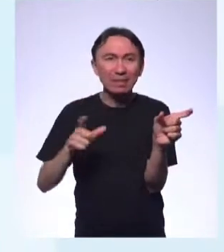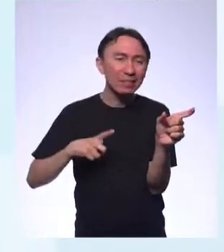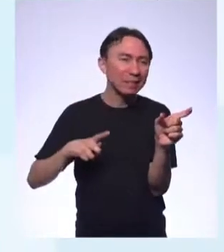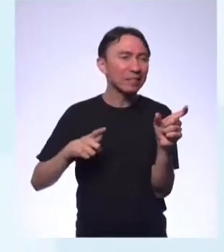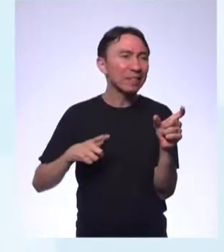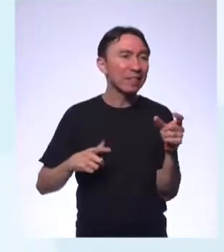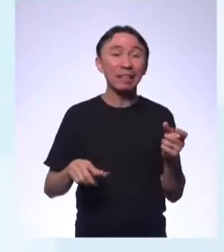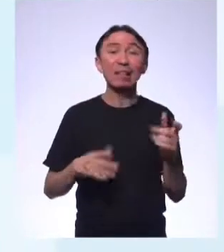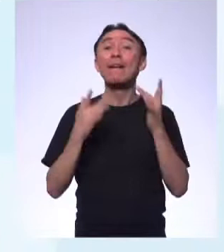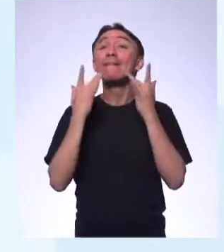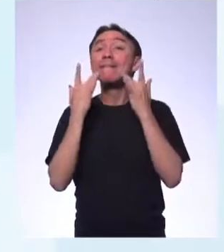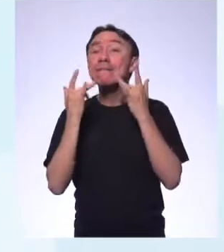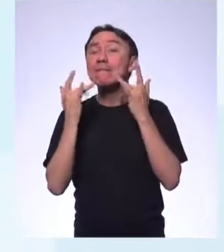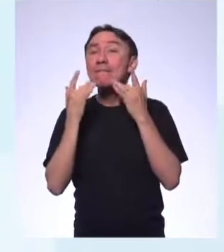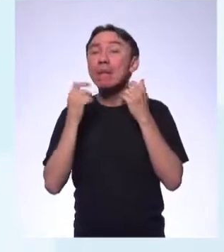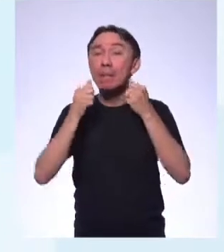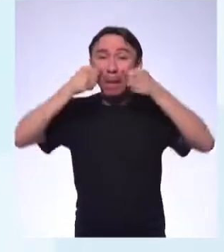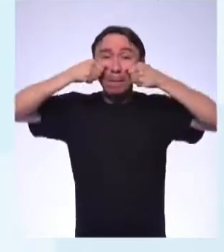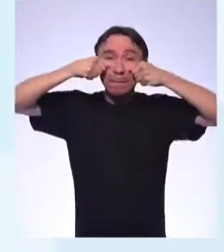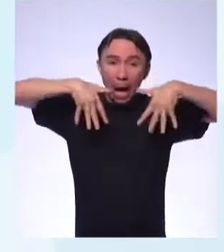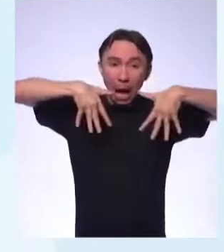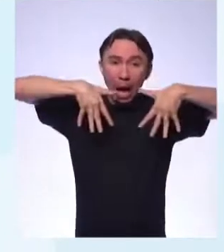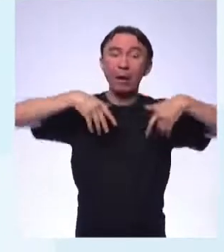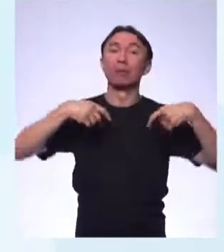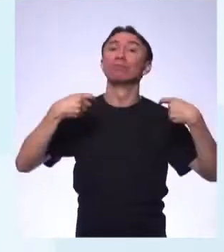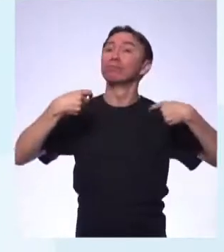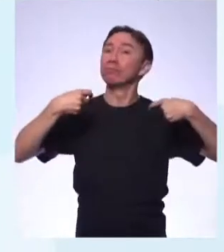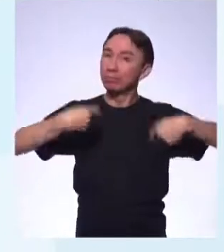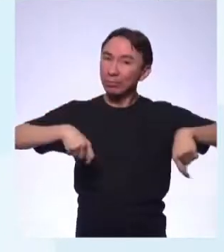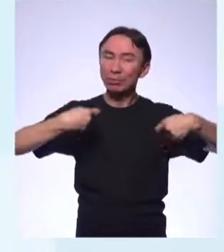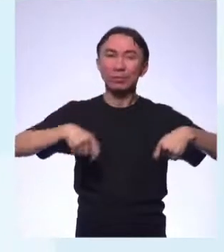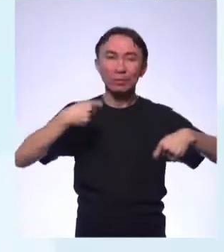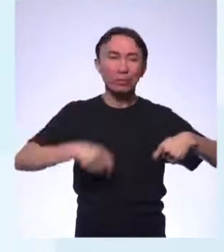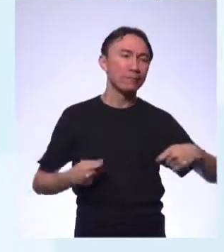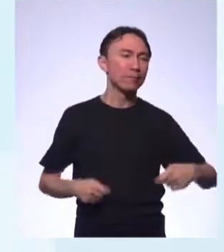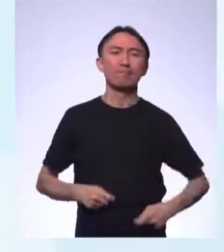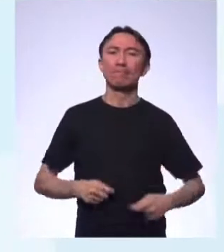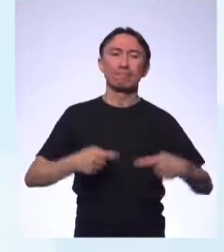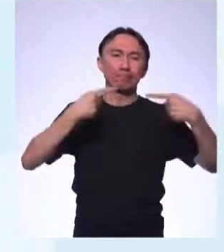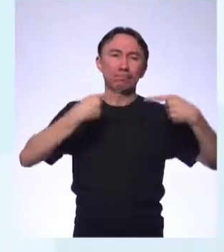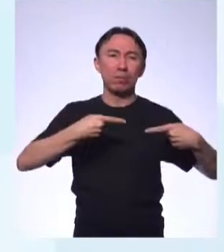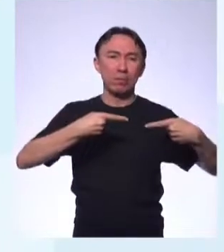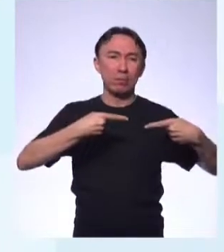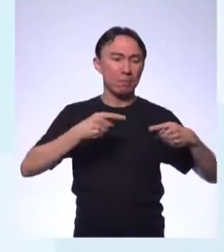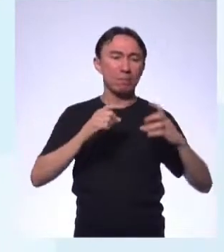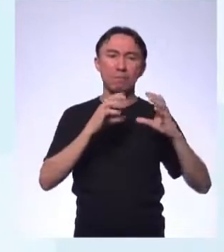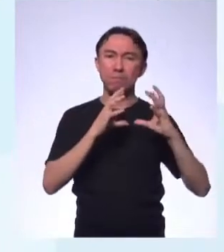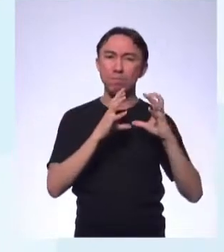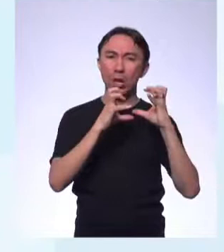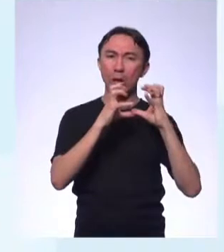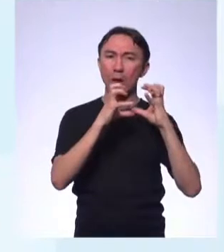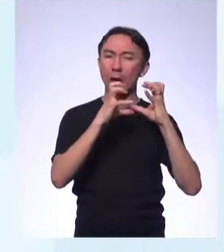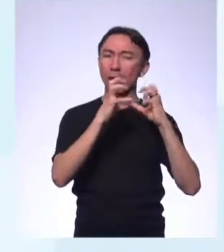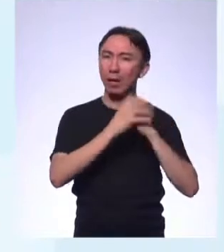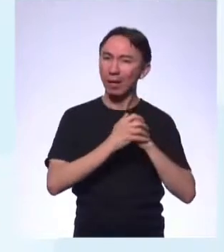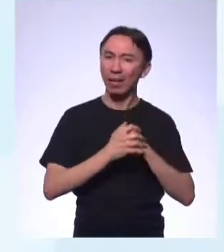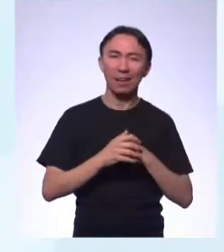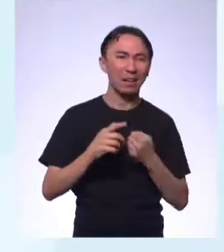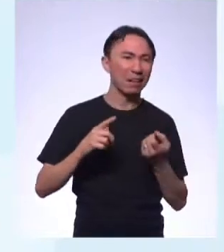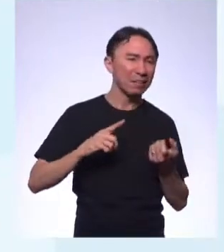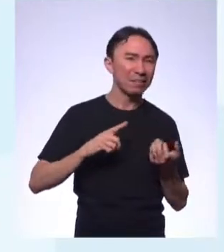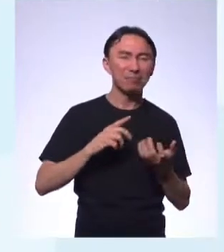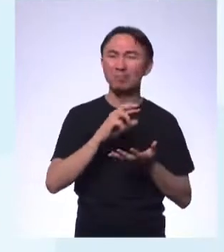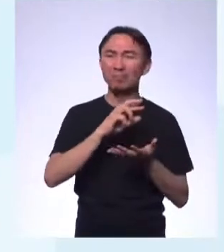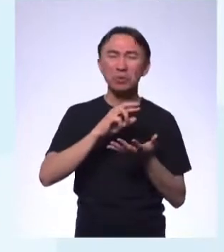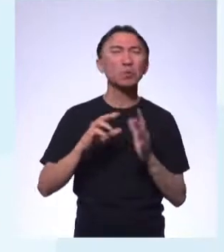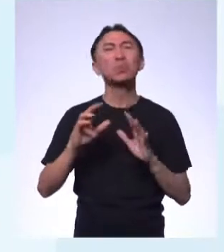ação teatral, ação dramática sempre tem que ter um conflito. É o conflito, né, que faz a história se desenrolar, ou seja, todas as peripécias, né,